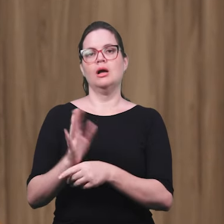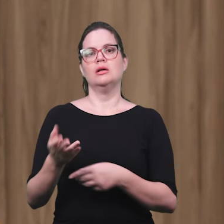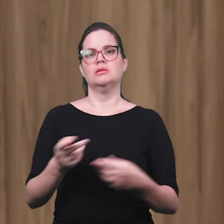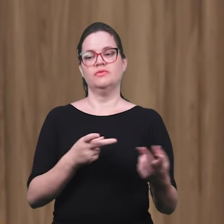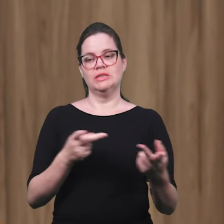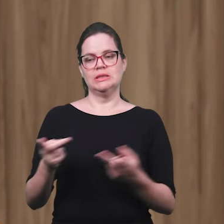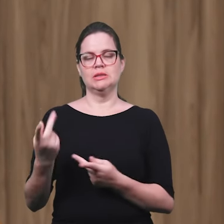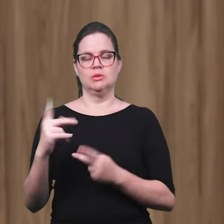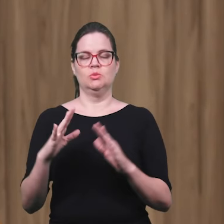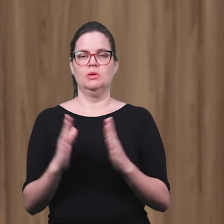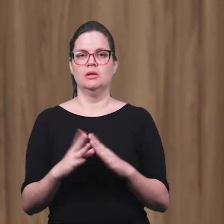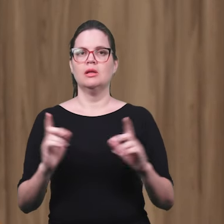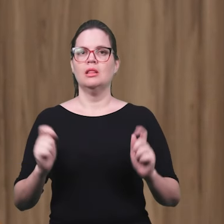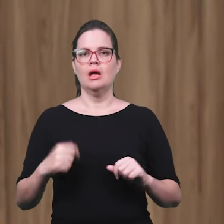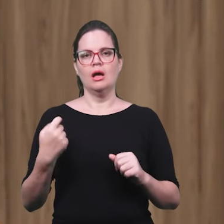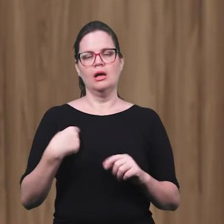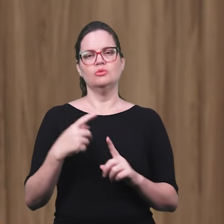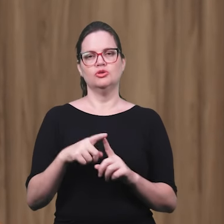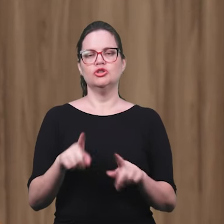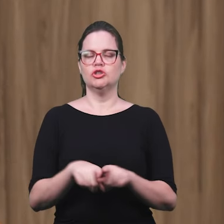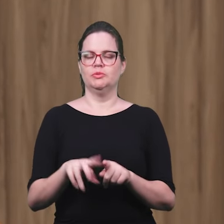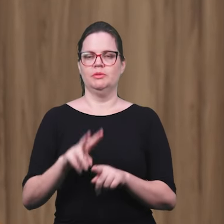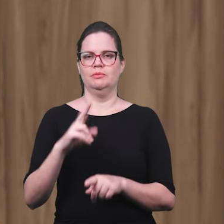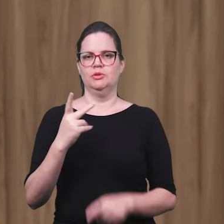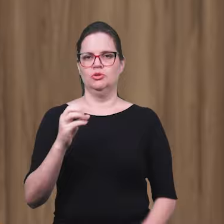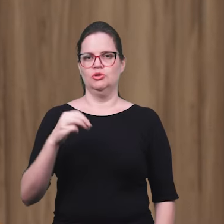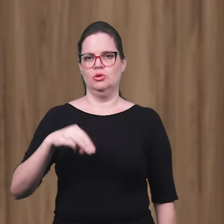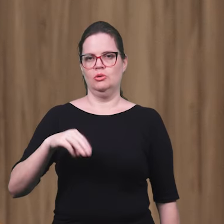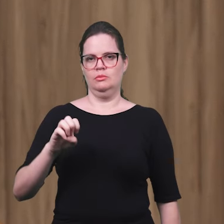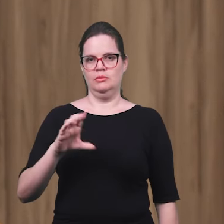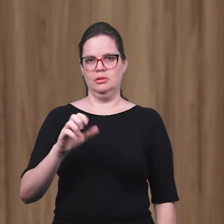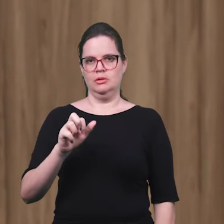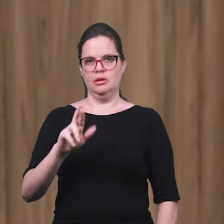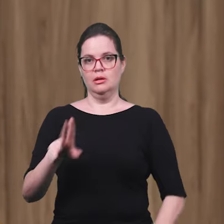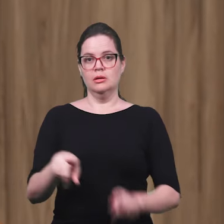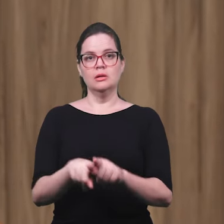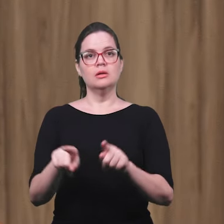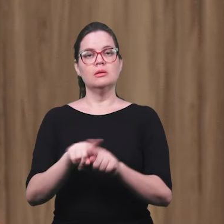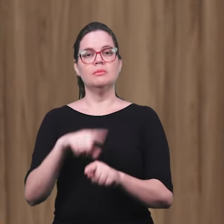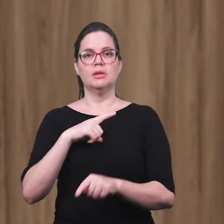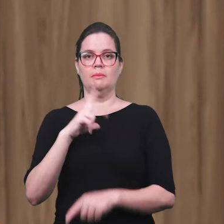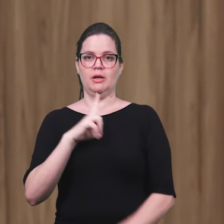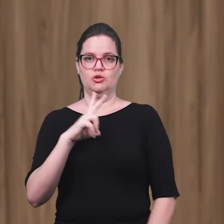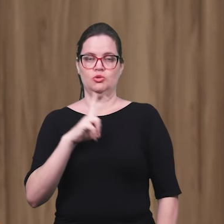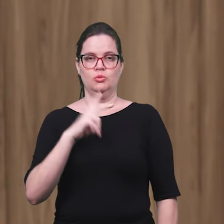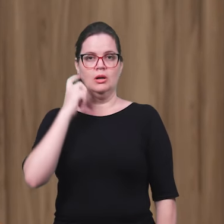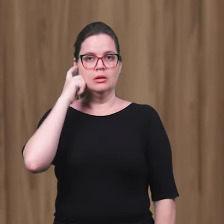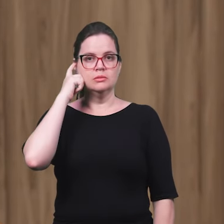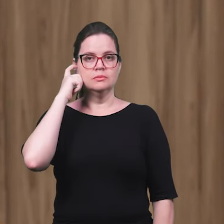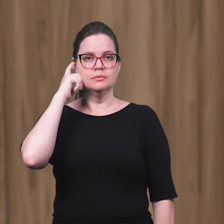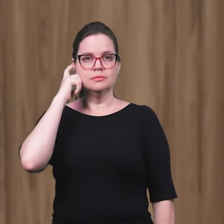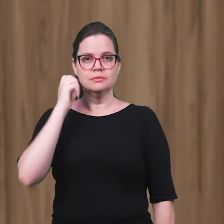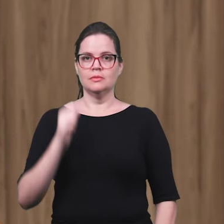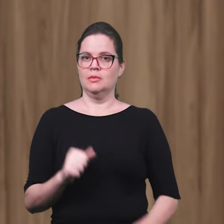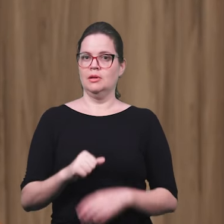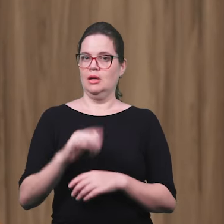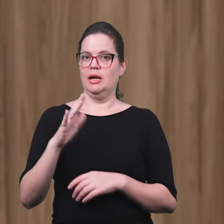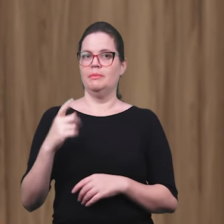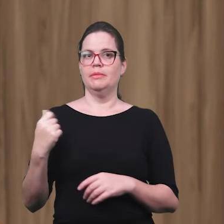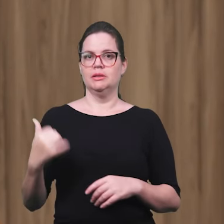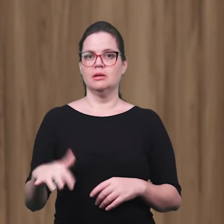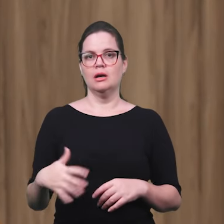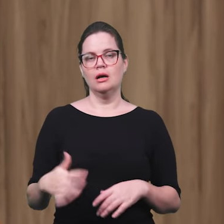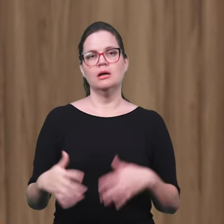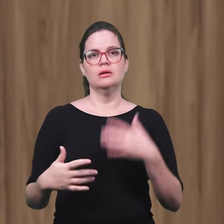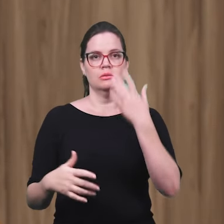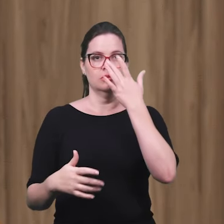faz visitas domiciliares, isso também é um tipo de home care, né? E também tem as home care particular, que aí o serviço é um pouco